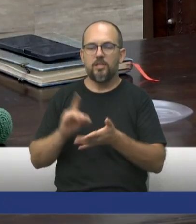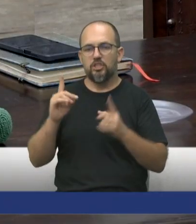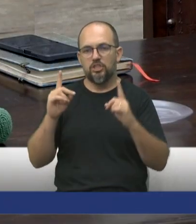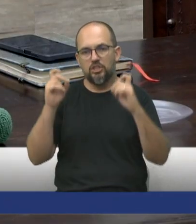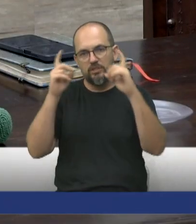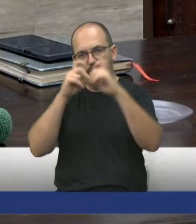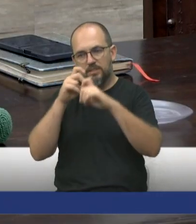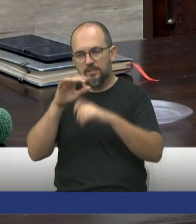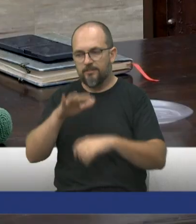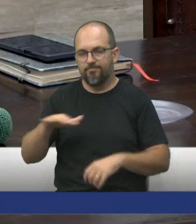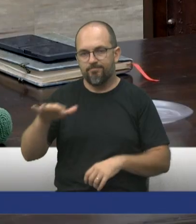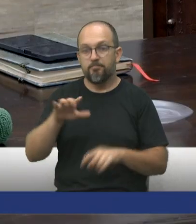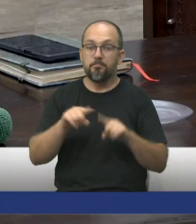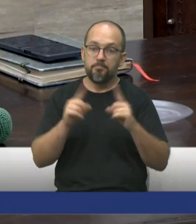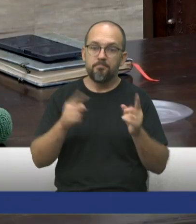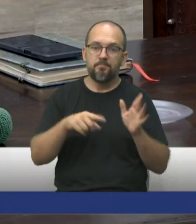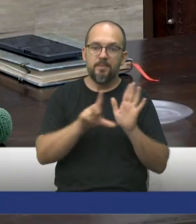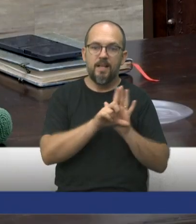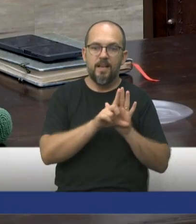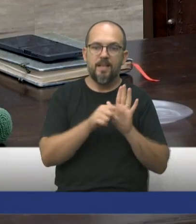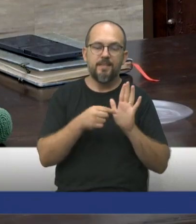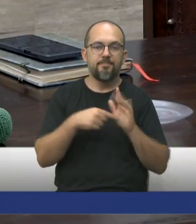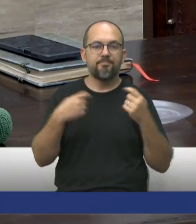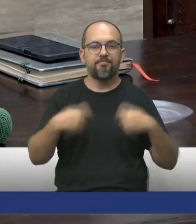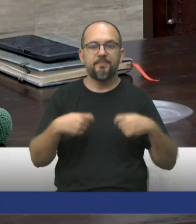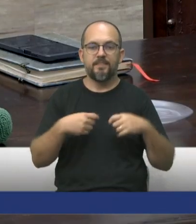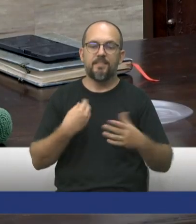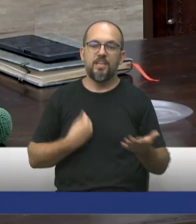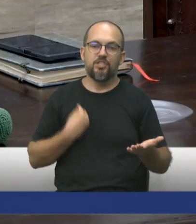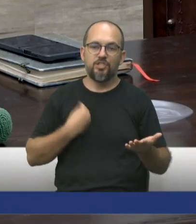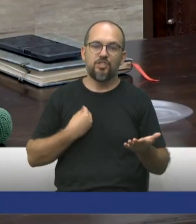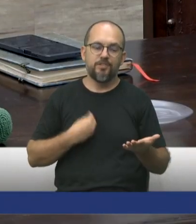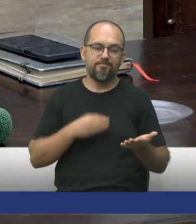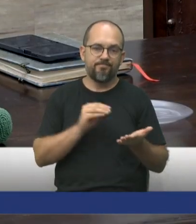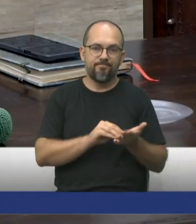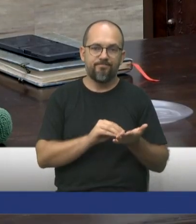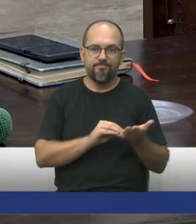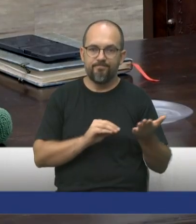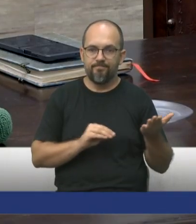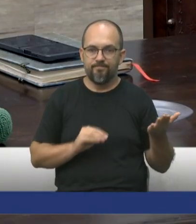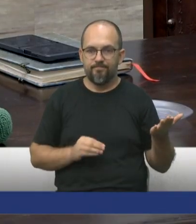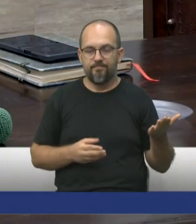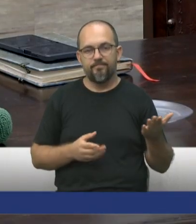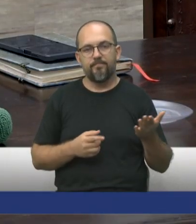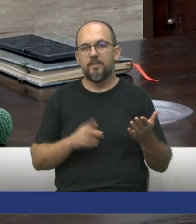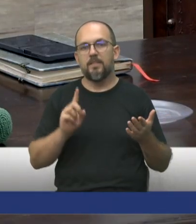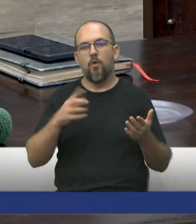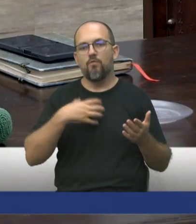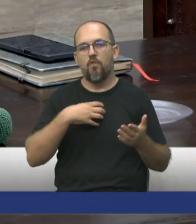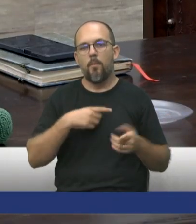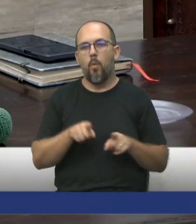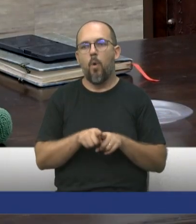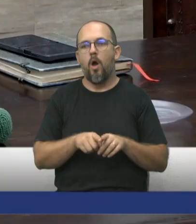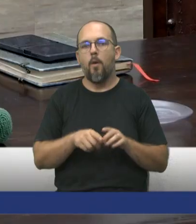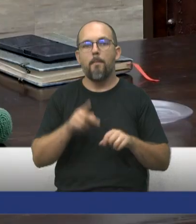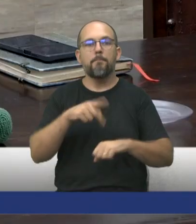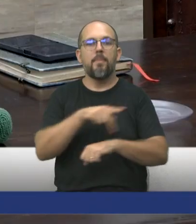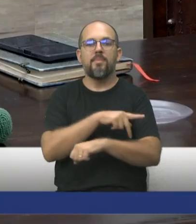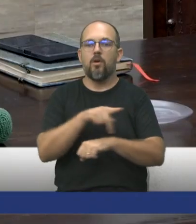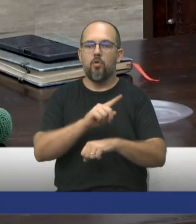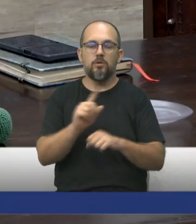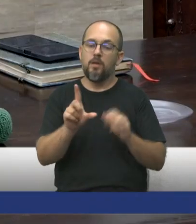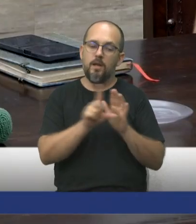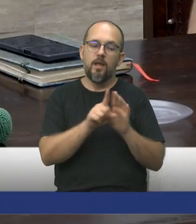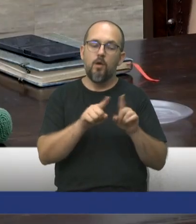difíceis. Mas a lei, ela precisa existir, não como forma pedagógica, mas como forma de